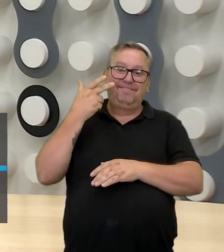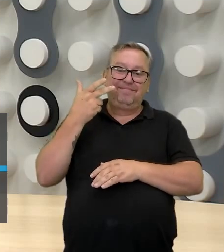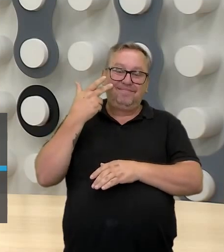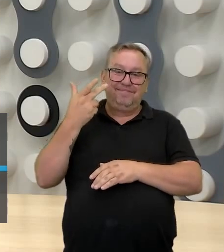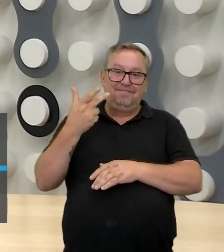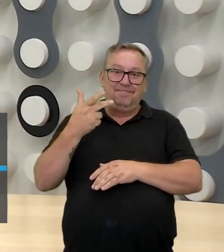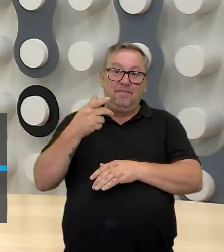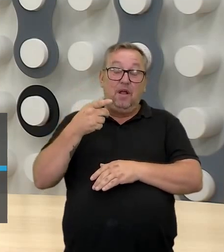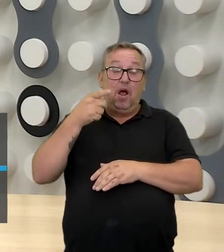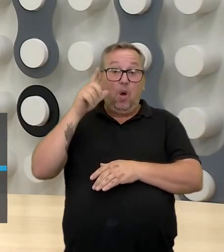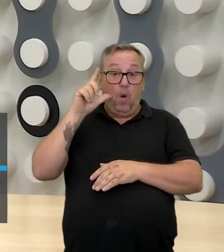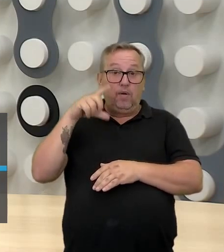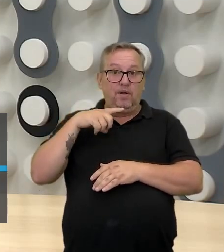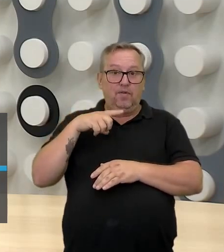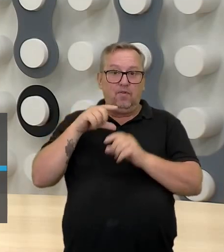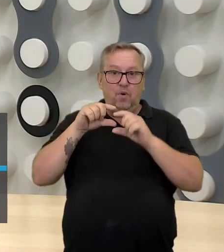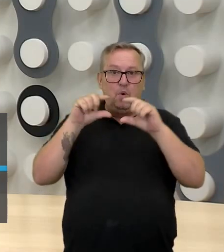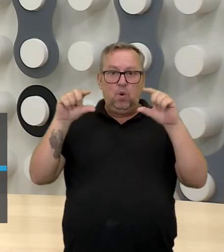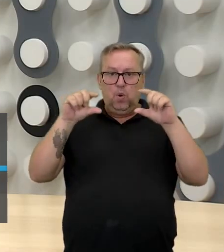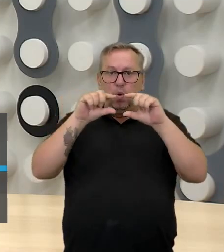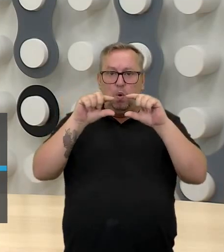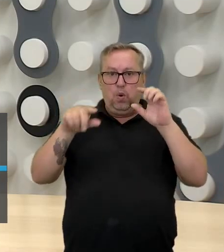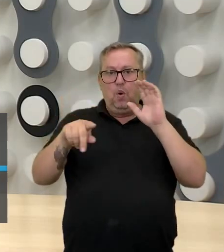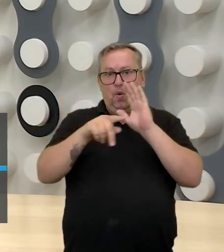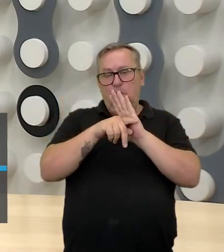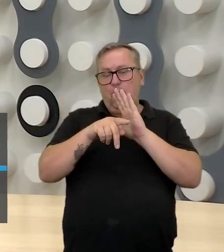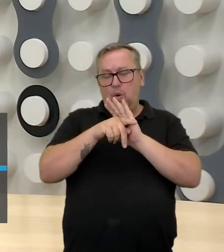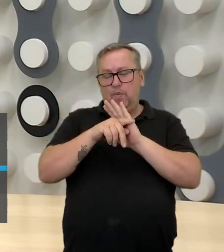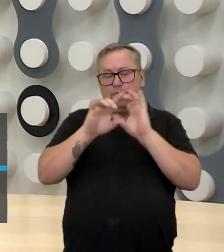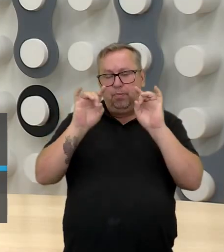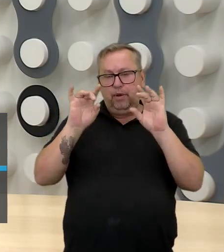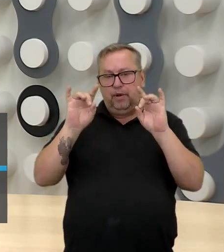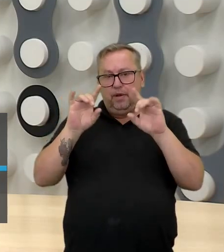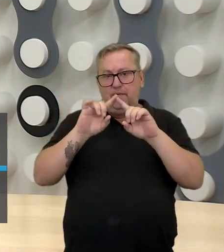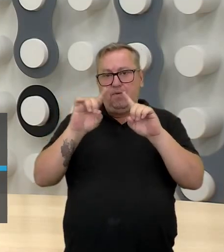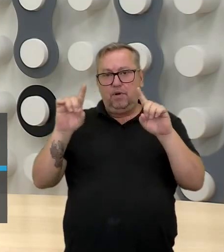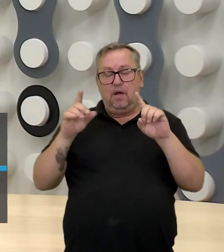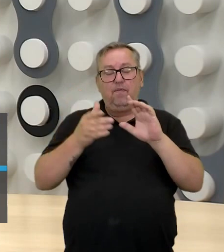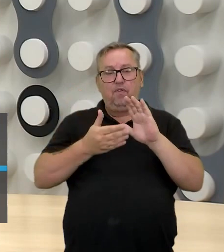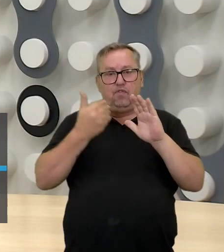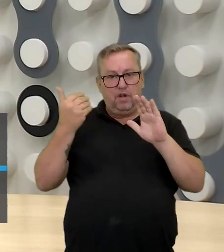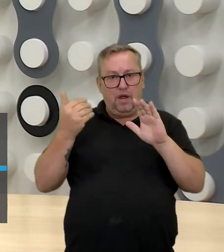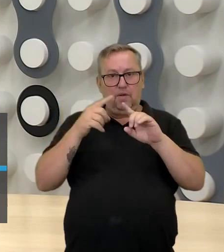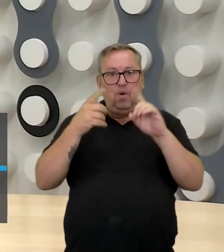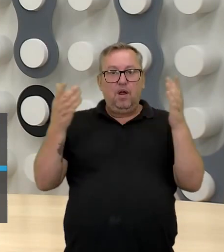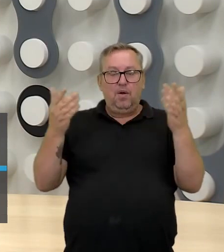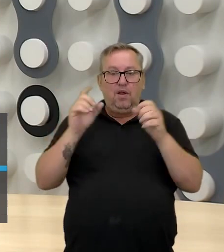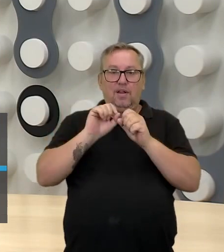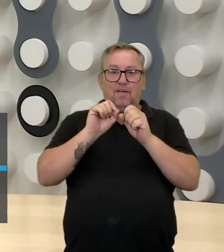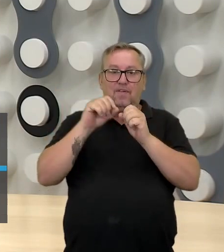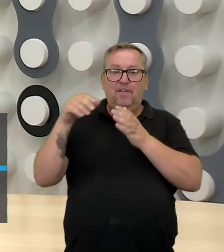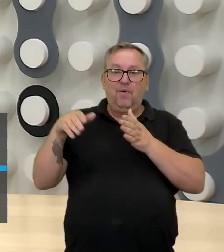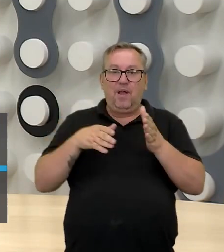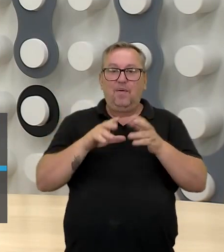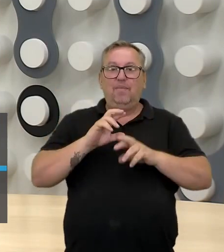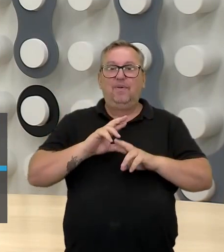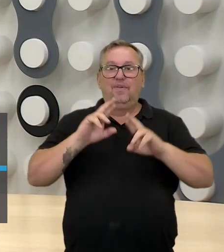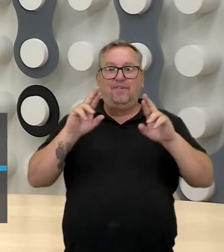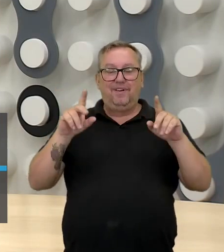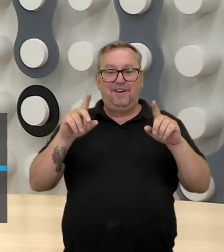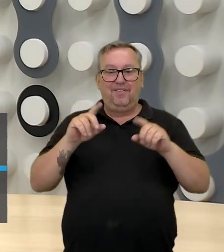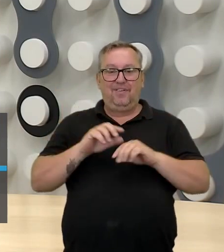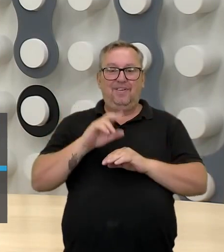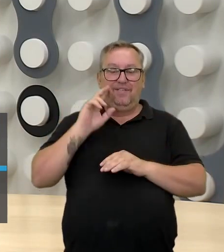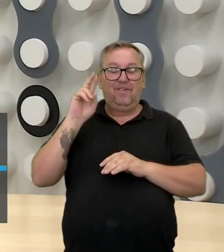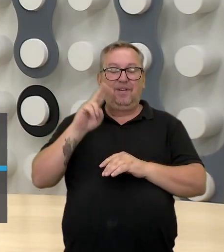Até ontem tinha um canal específico lá na barra superior lá do aplicativo em que você clicava, você estava em ordem alfabética, né? Se você for